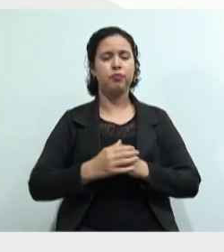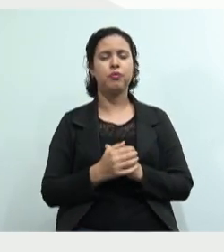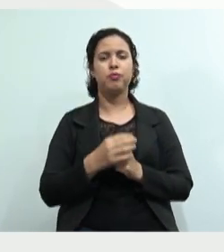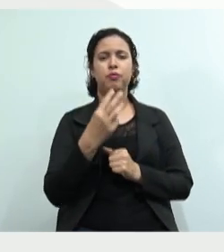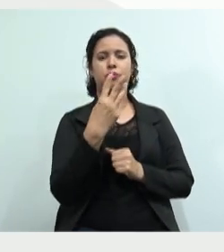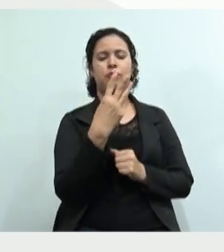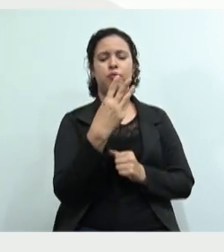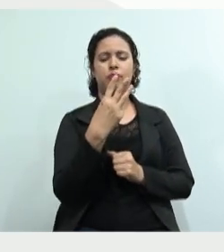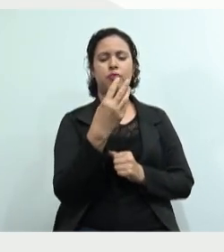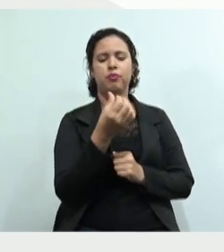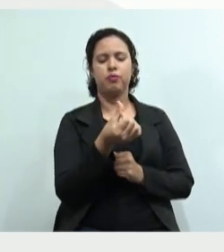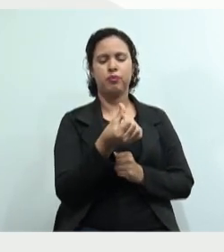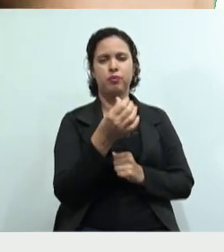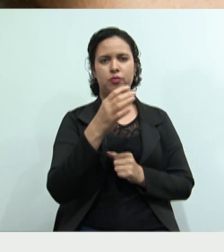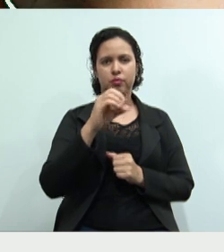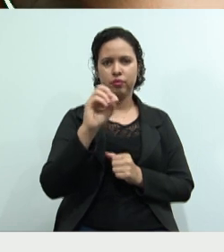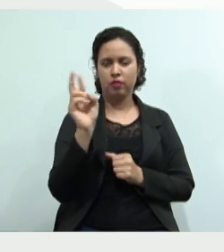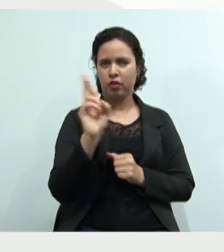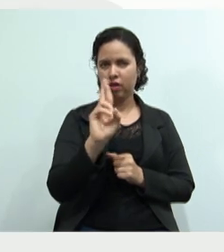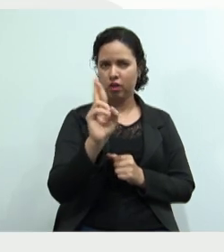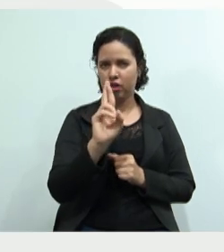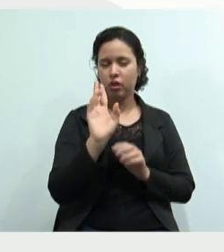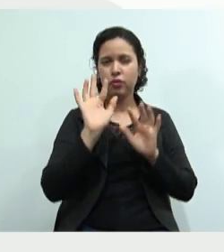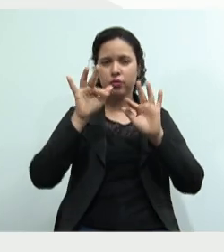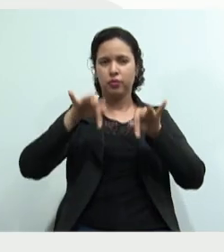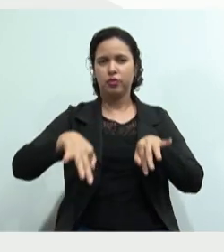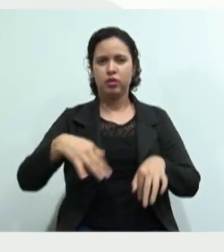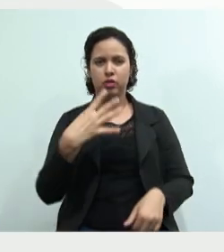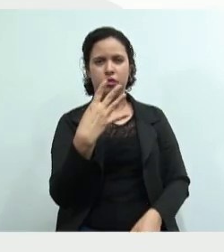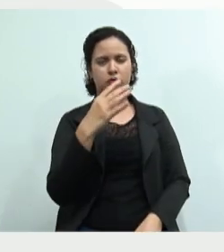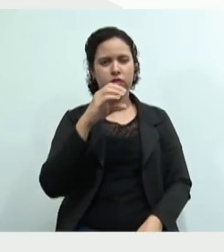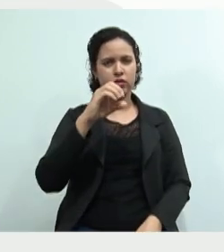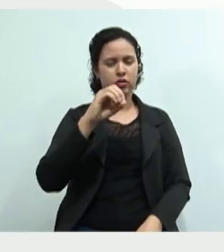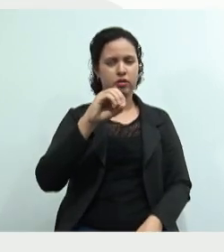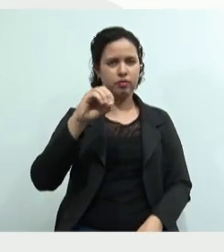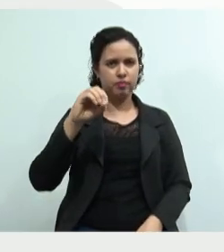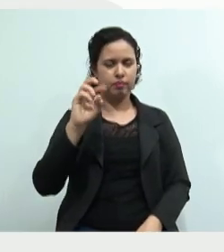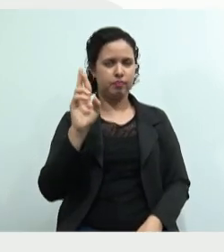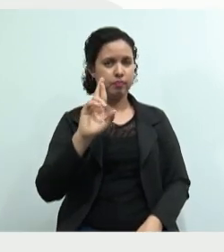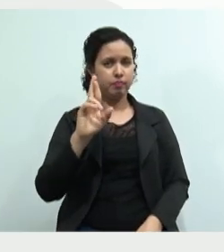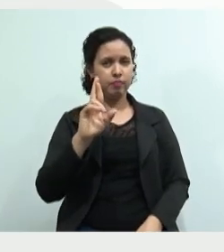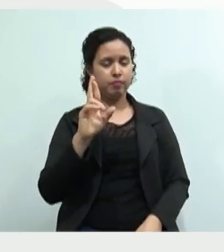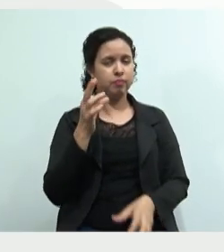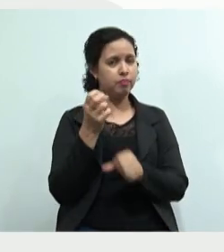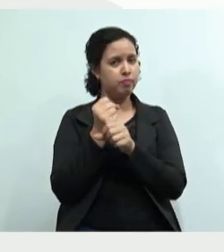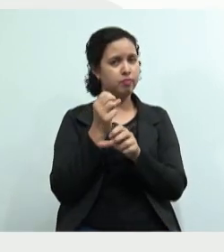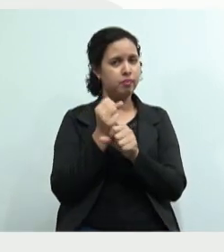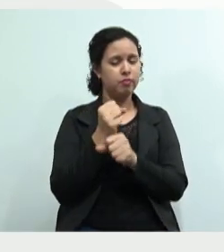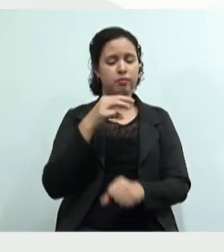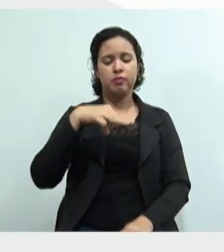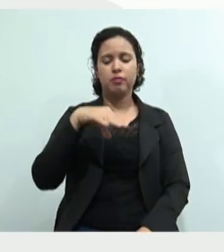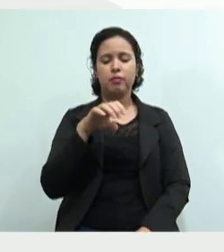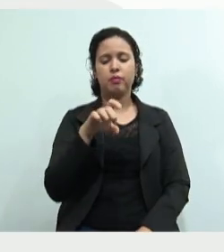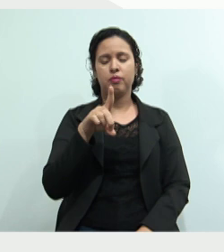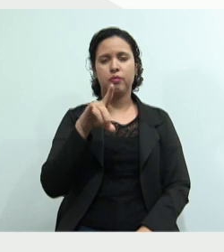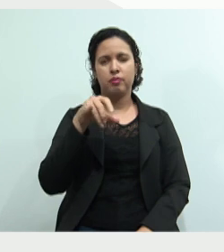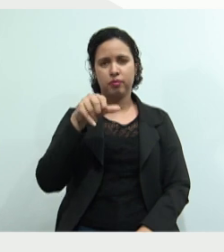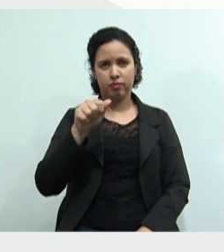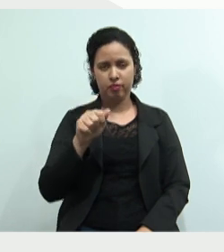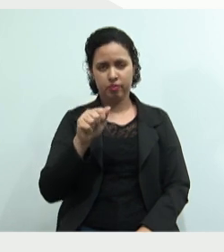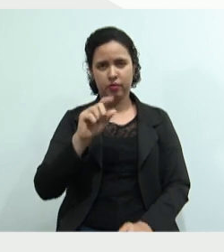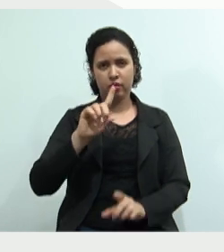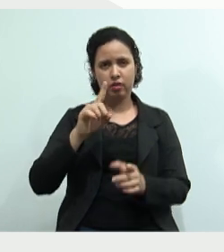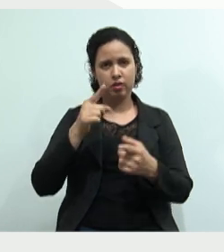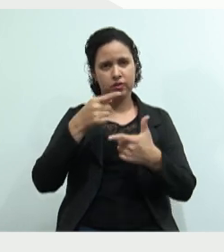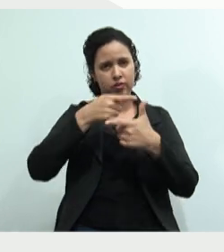360,00, que totalizam R$ 410,00. Calcule a média. Custo total dos cadernos dividido